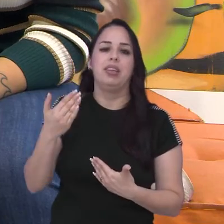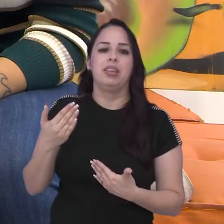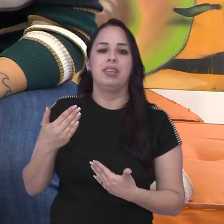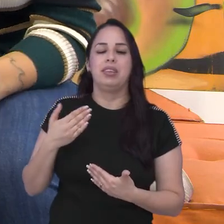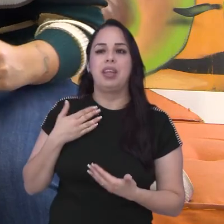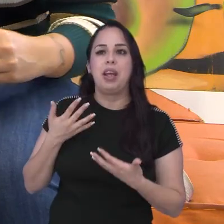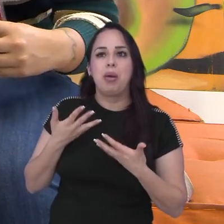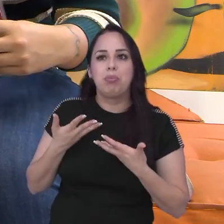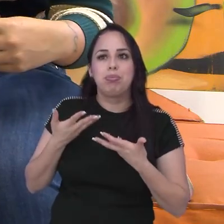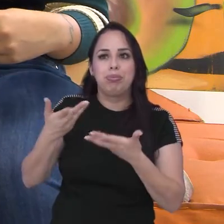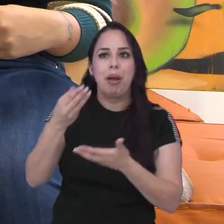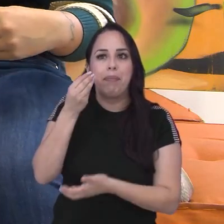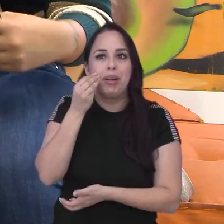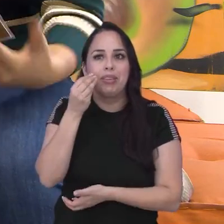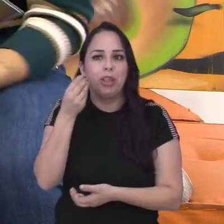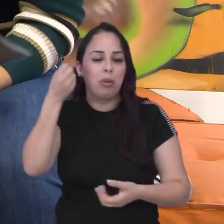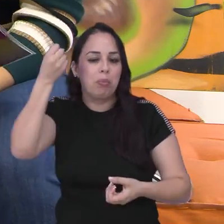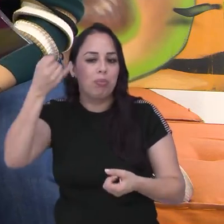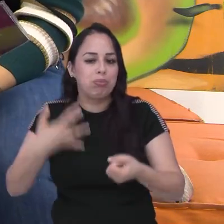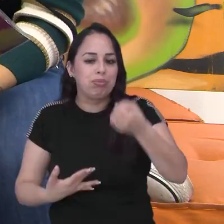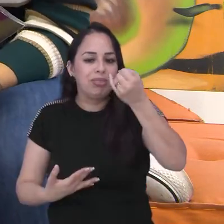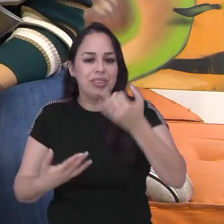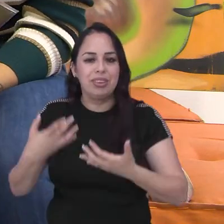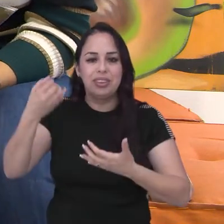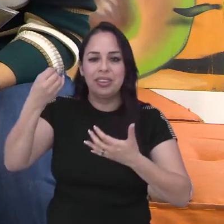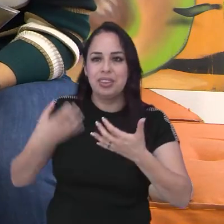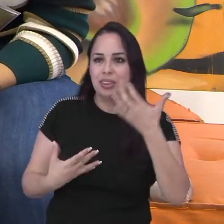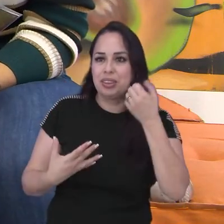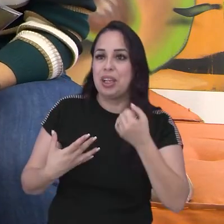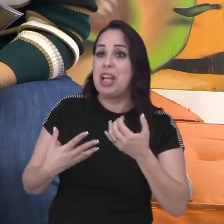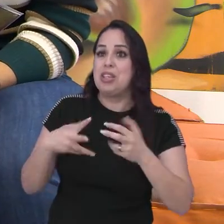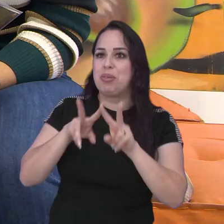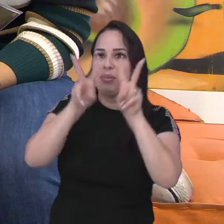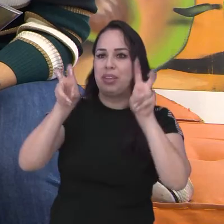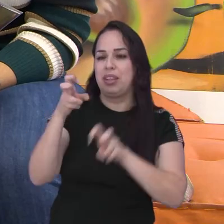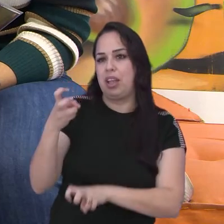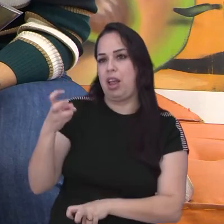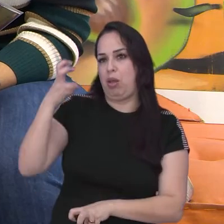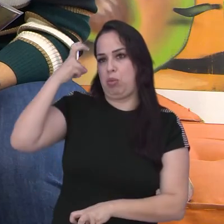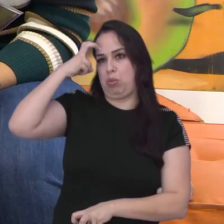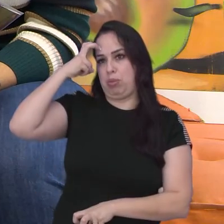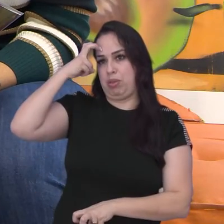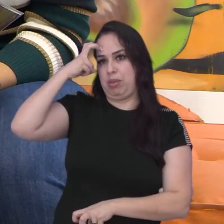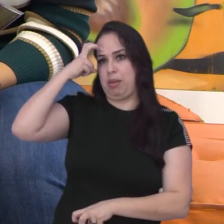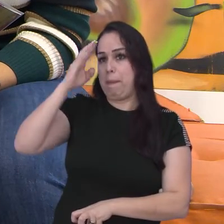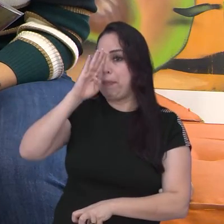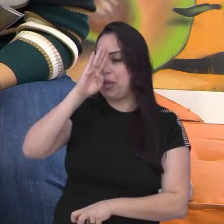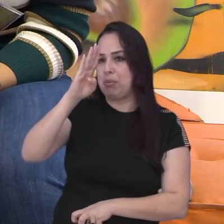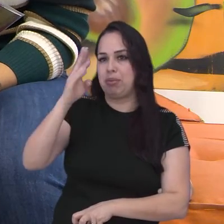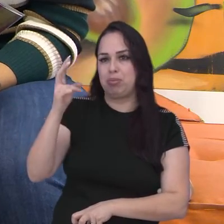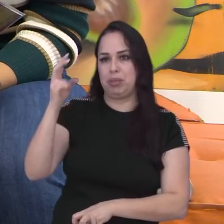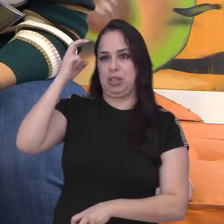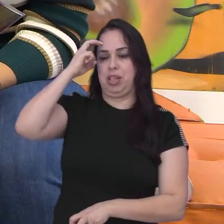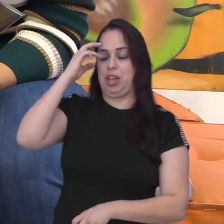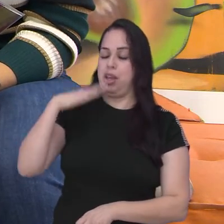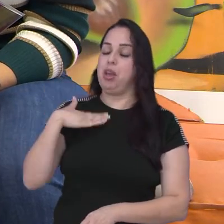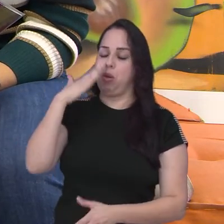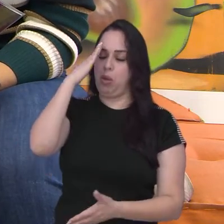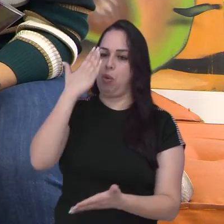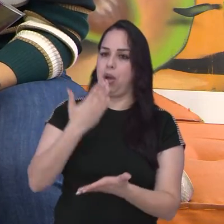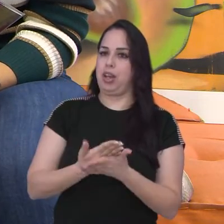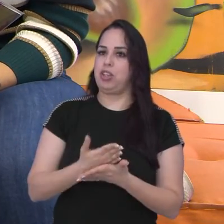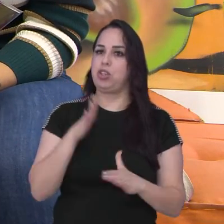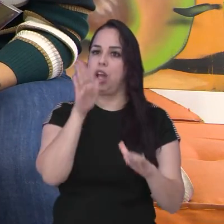quando eu tenho a oportunidade de falar hoje, principalmente principalmente dessa cultura que eu acredito muito